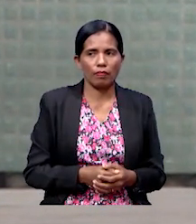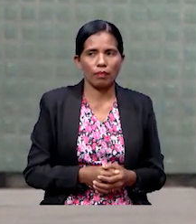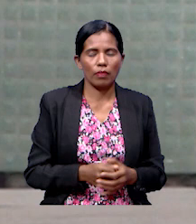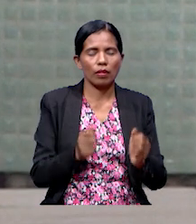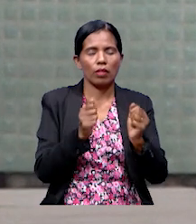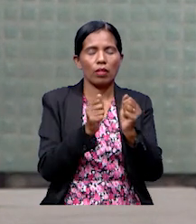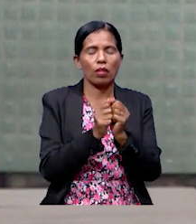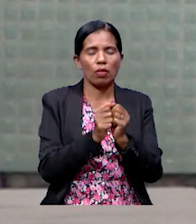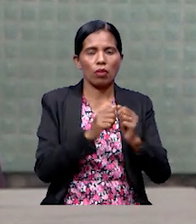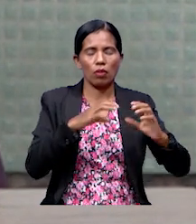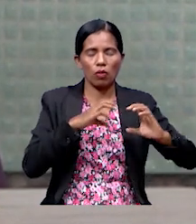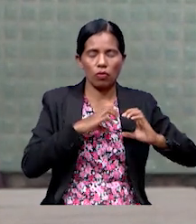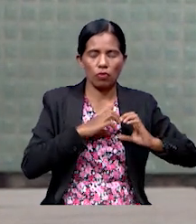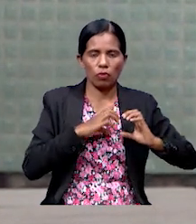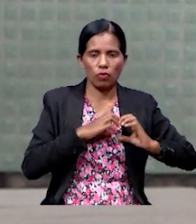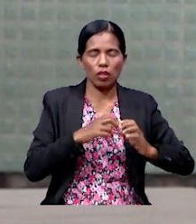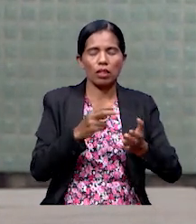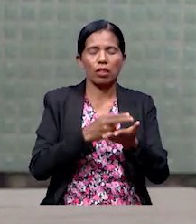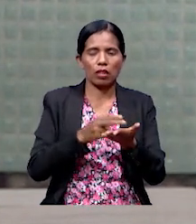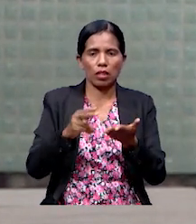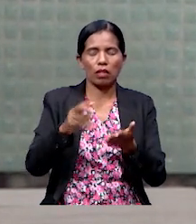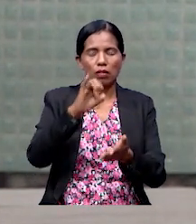kofuan santu nasuninian,